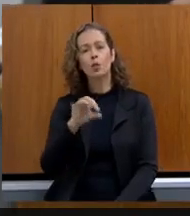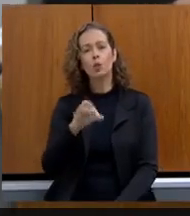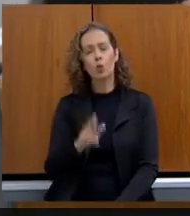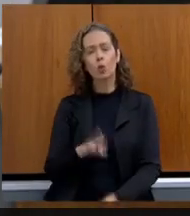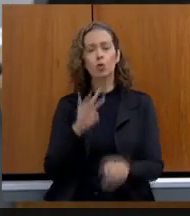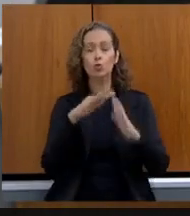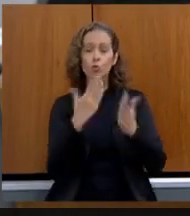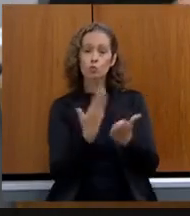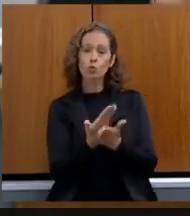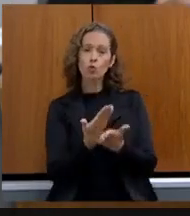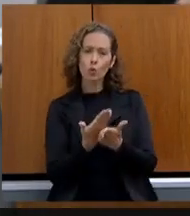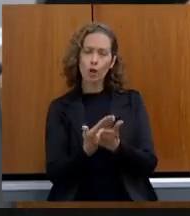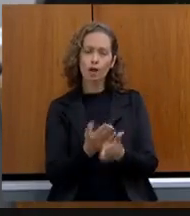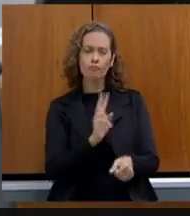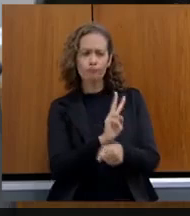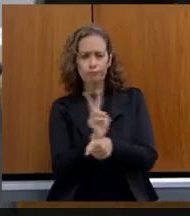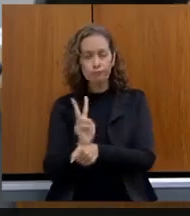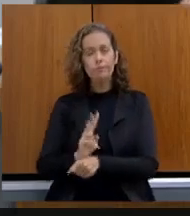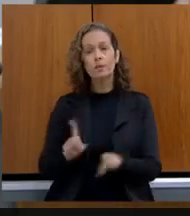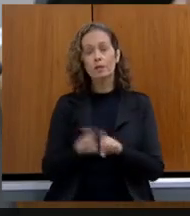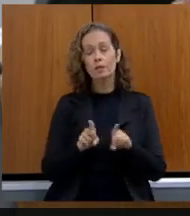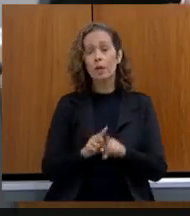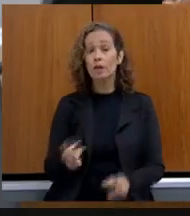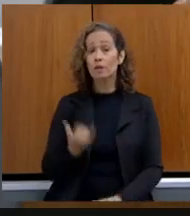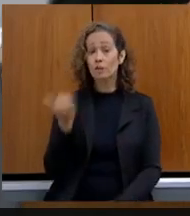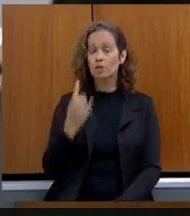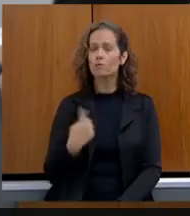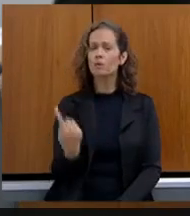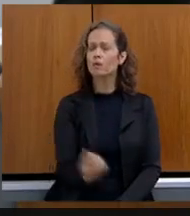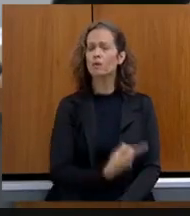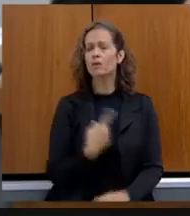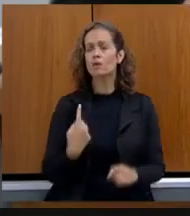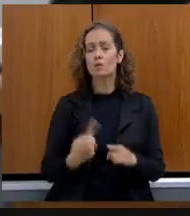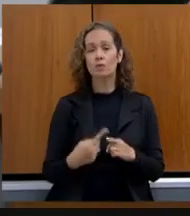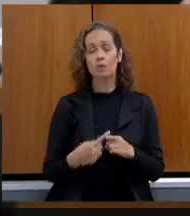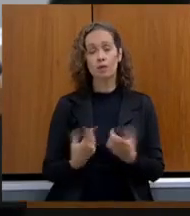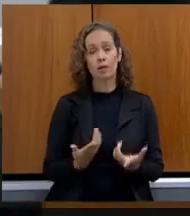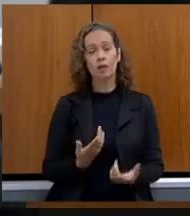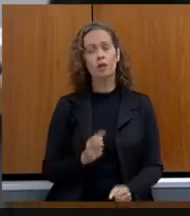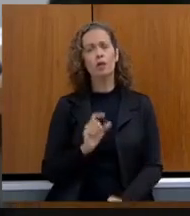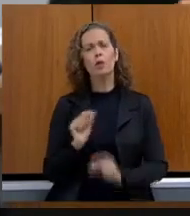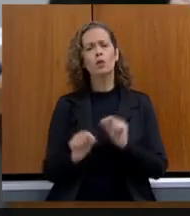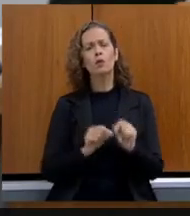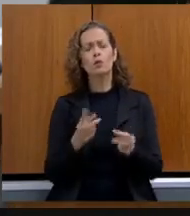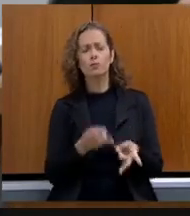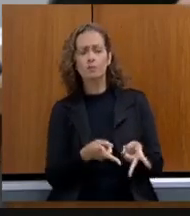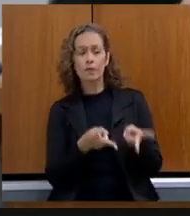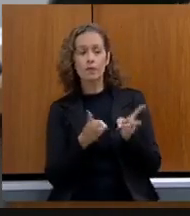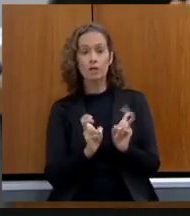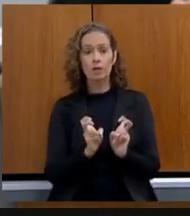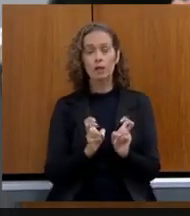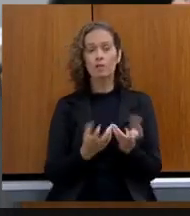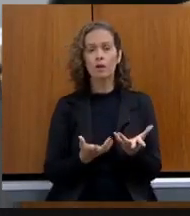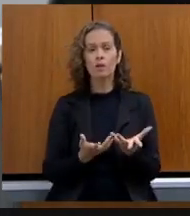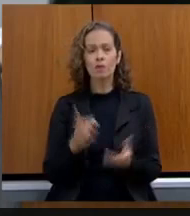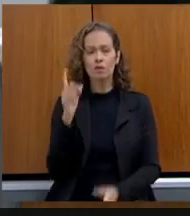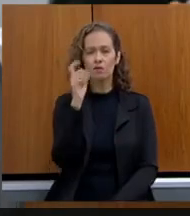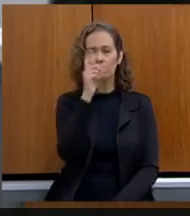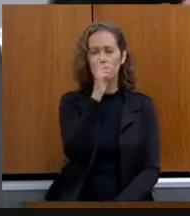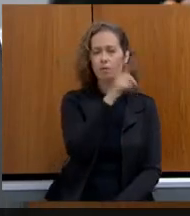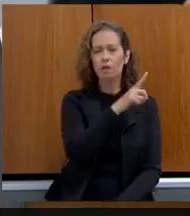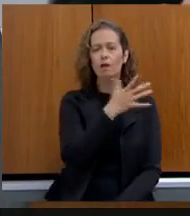isso é muito importante para a gente porque a cada qualquer sinalização que nós temos em relação a